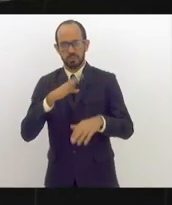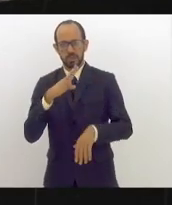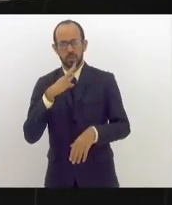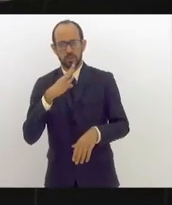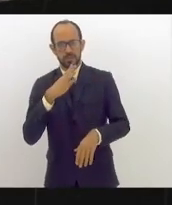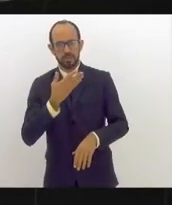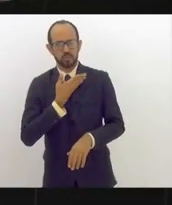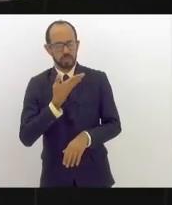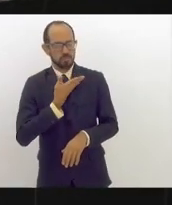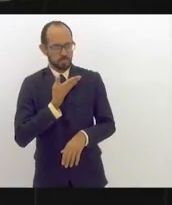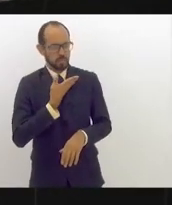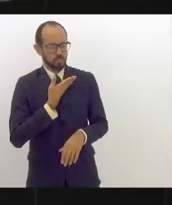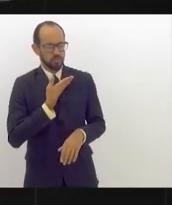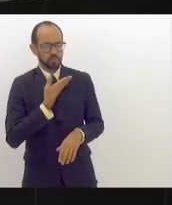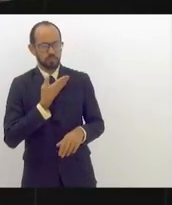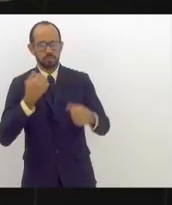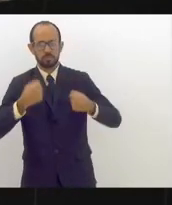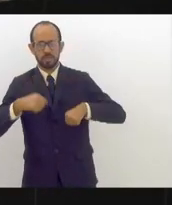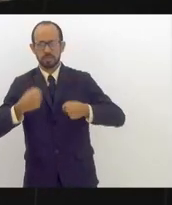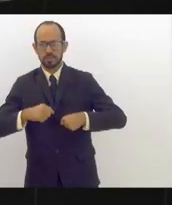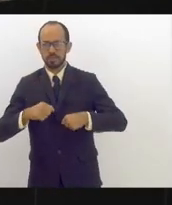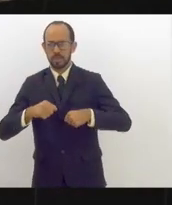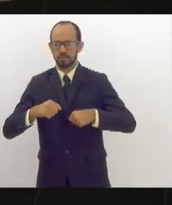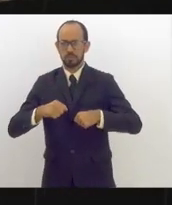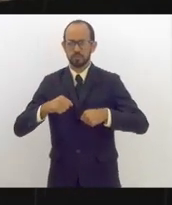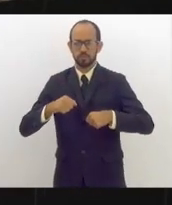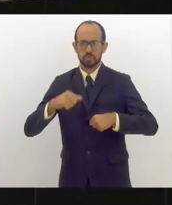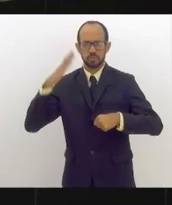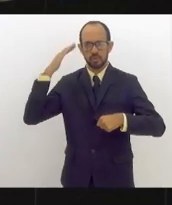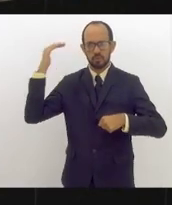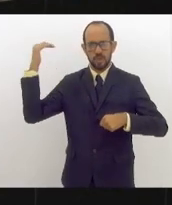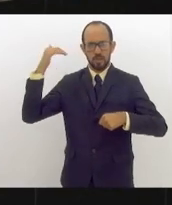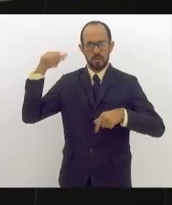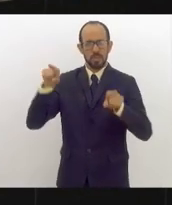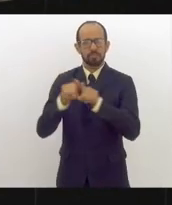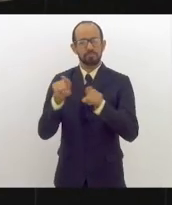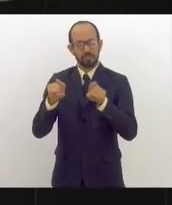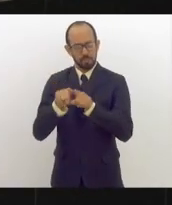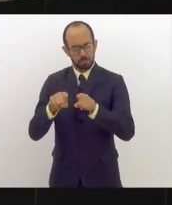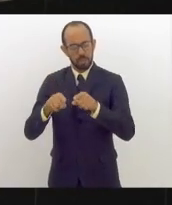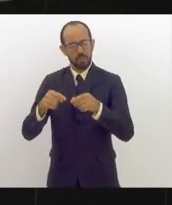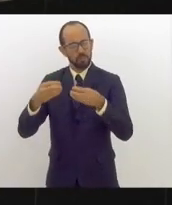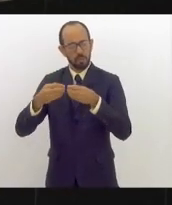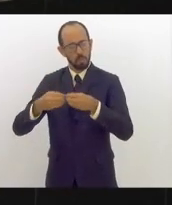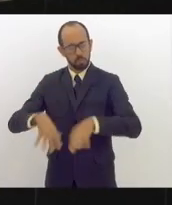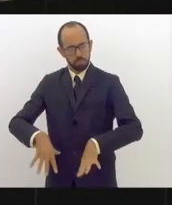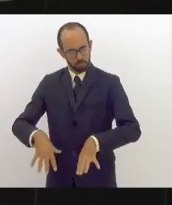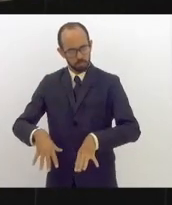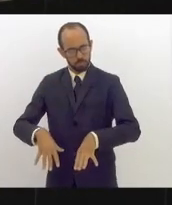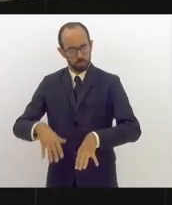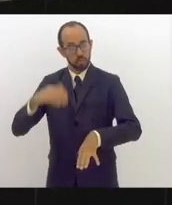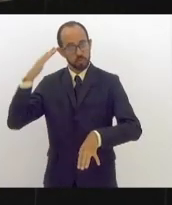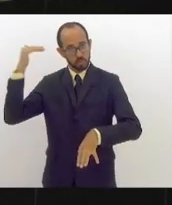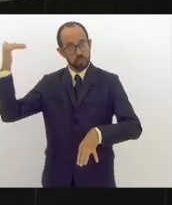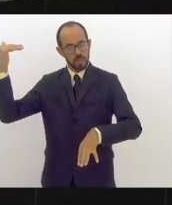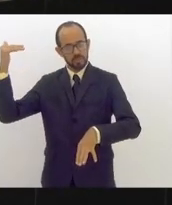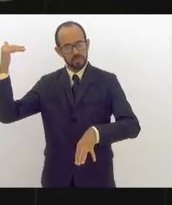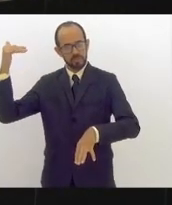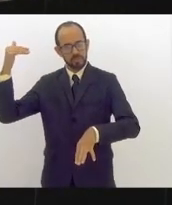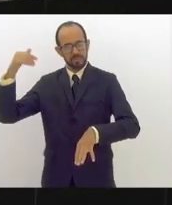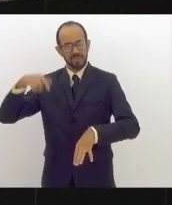amigos é necessário passar pelo sucesso e pela desgraça no sucesso